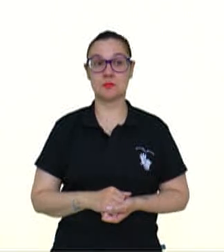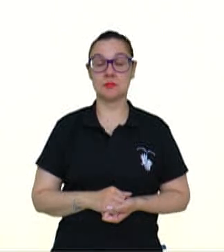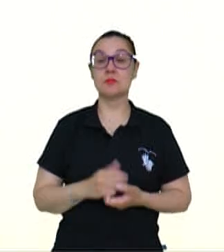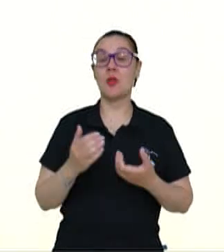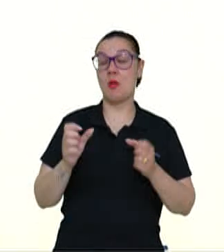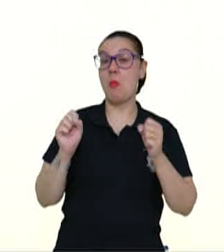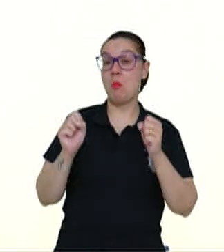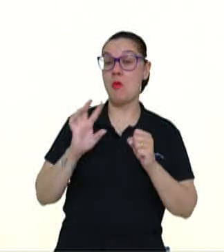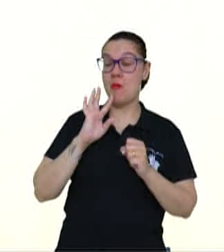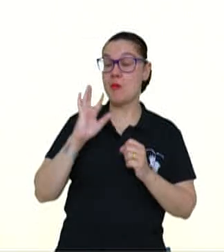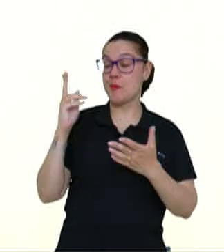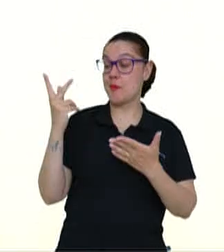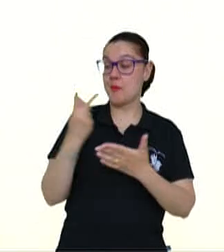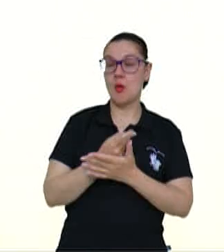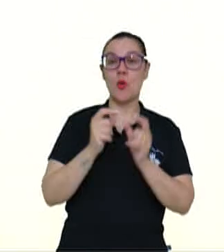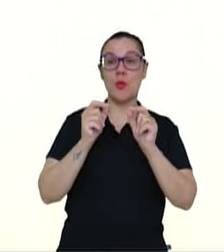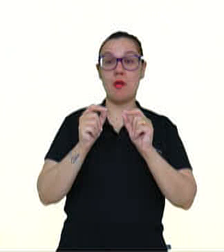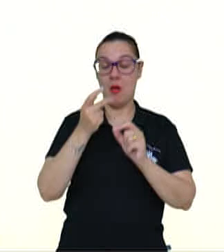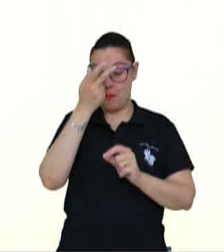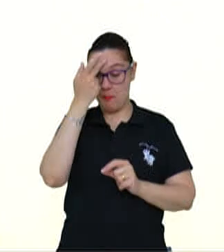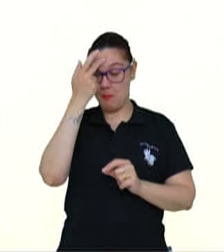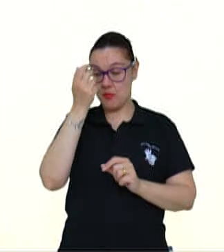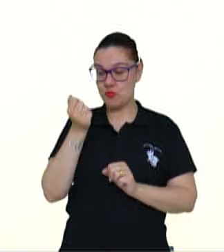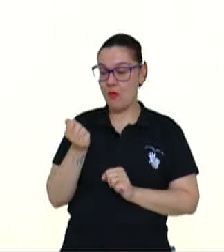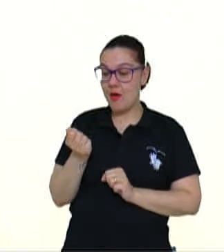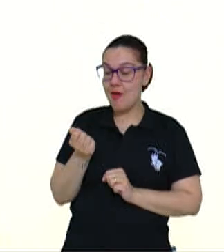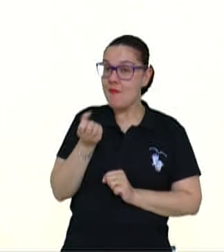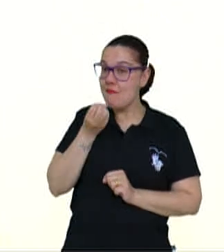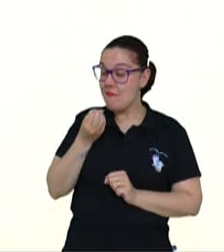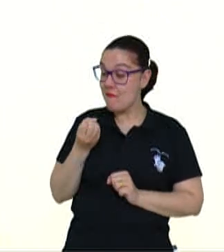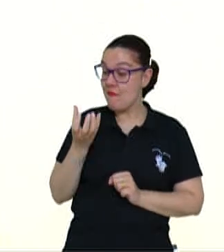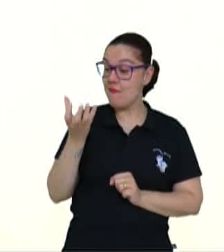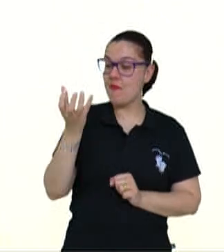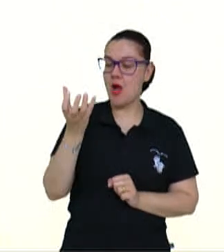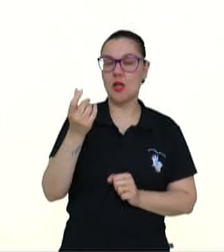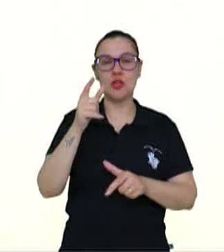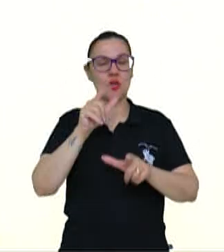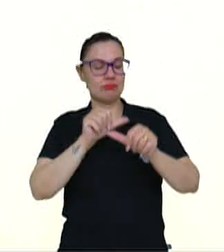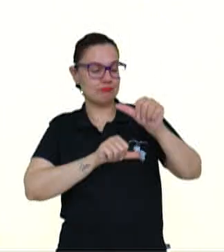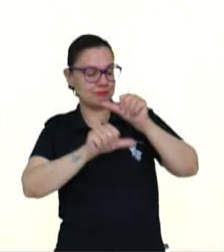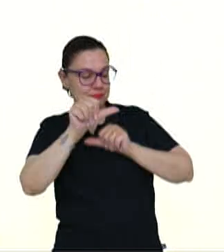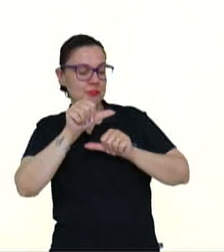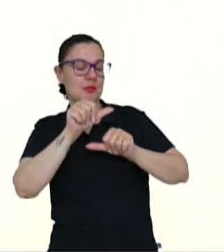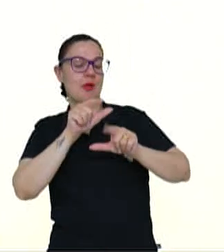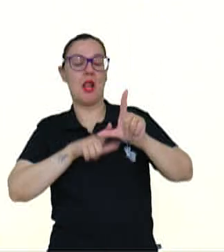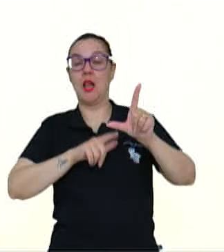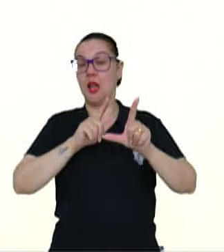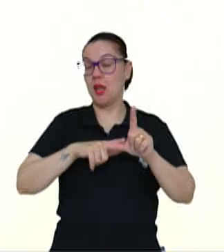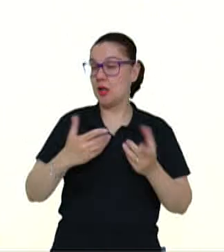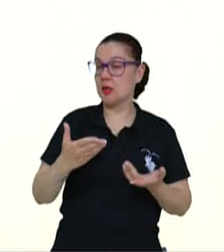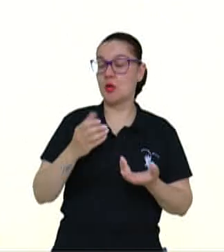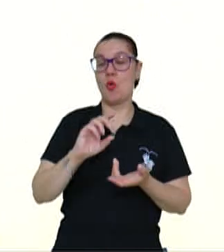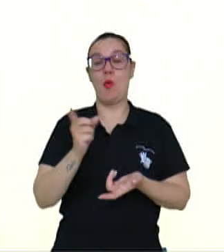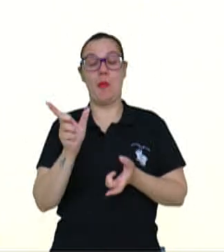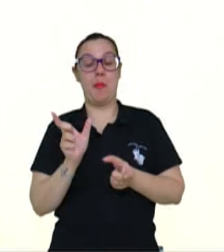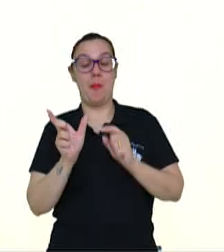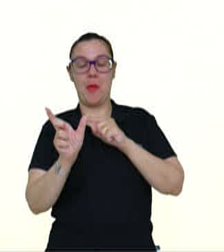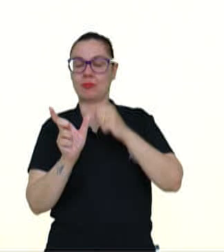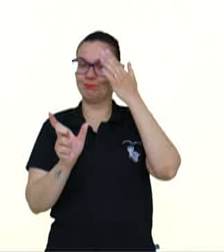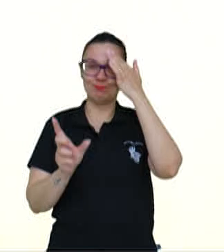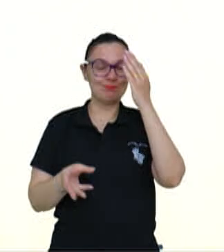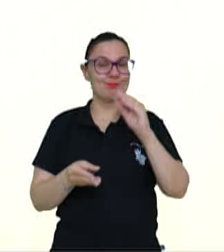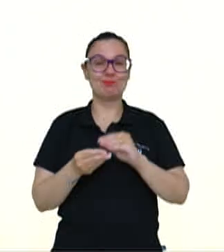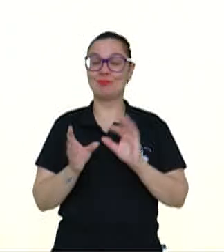Então, pode acontecer algum problema quando na troca de alguma letra ou na troca de alguma coisa,